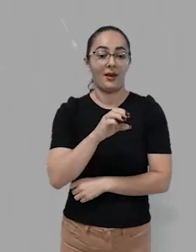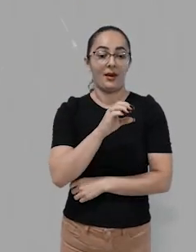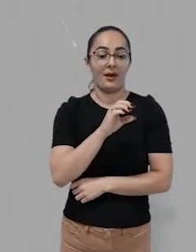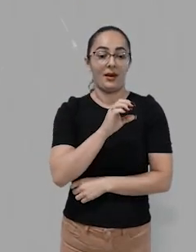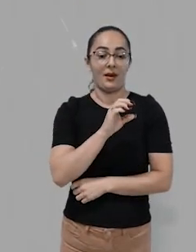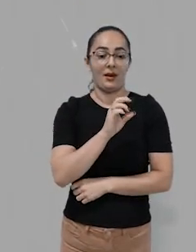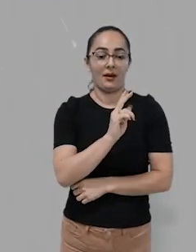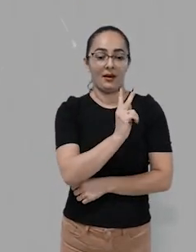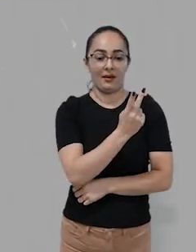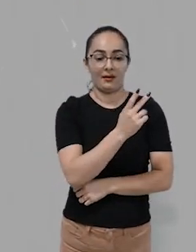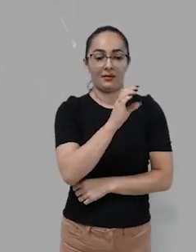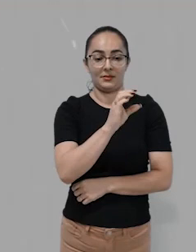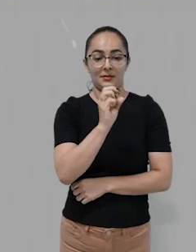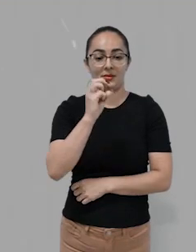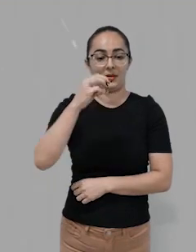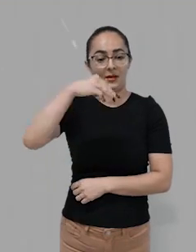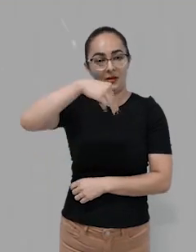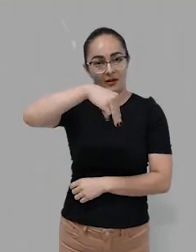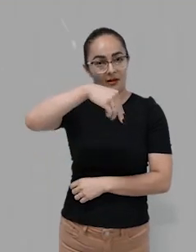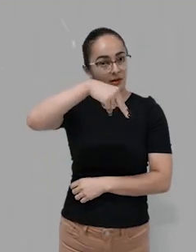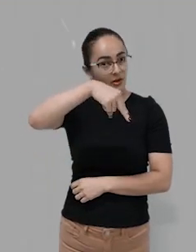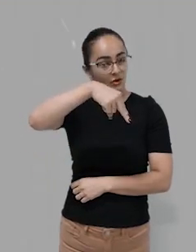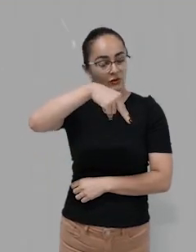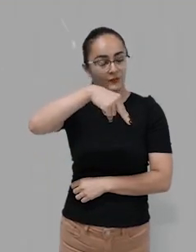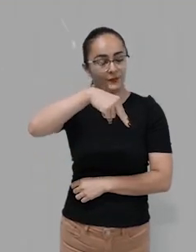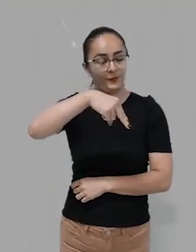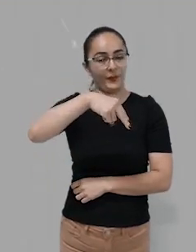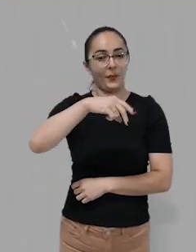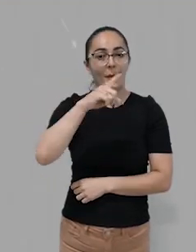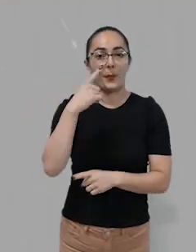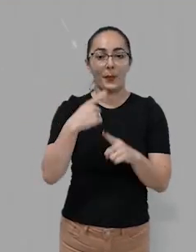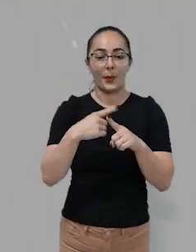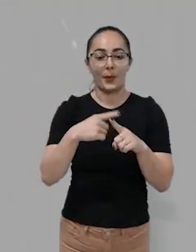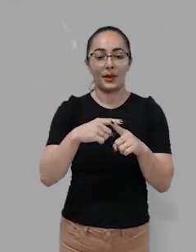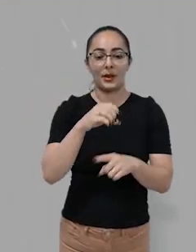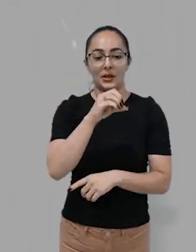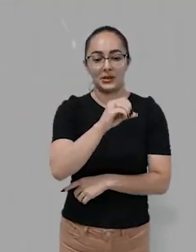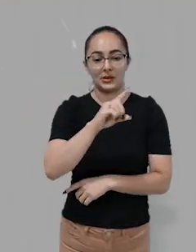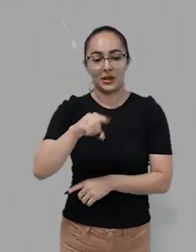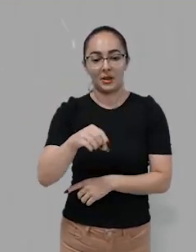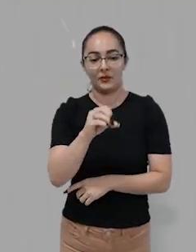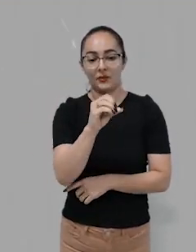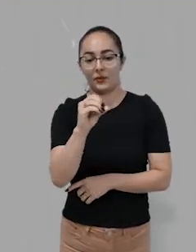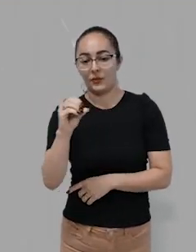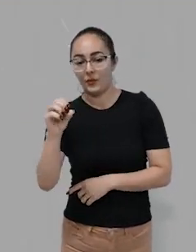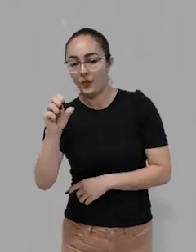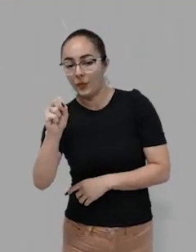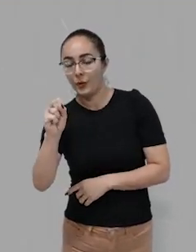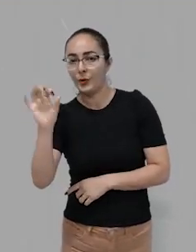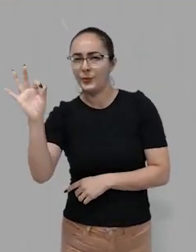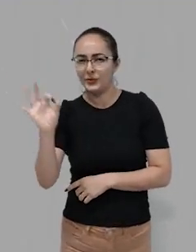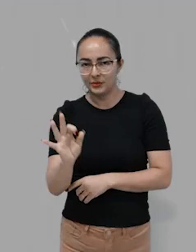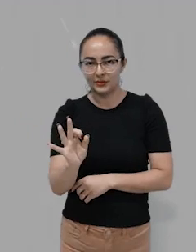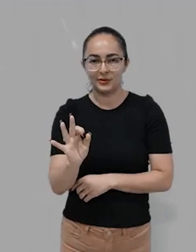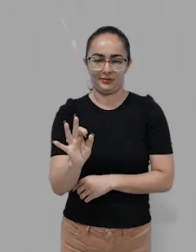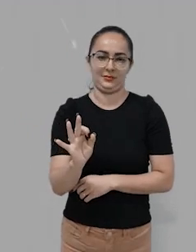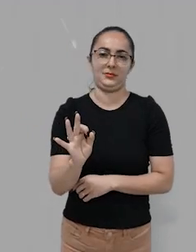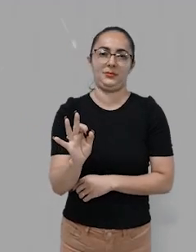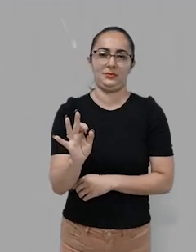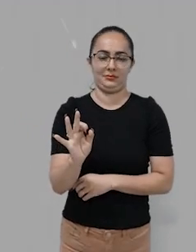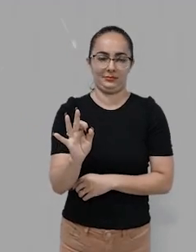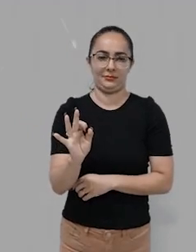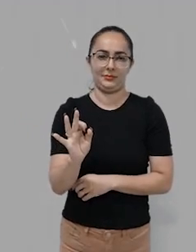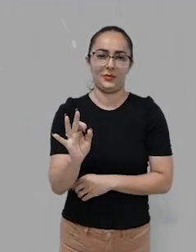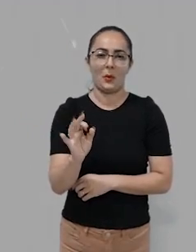HCN, com um grau de 0,008%. Ou seja, de 100 apenas menos de uma